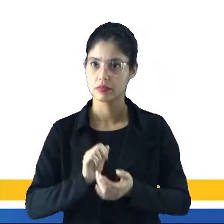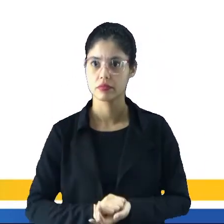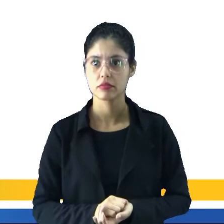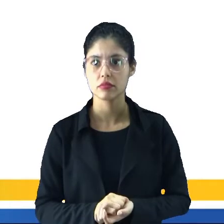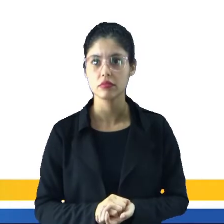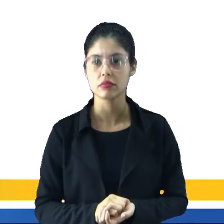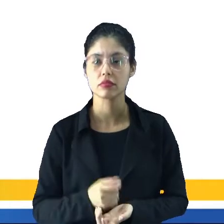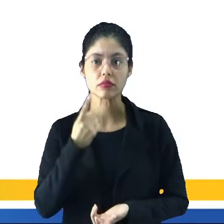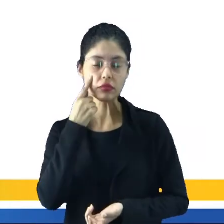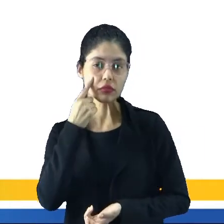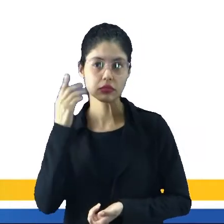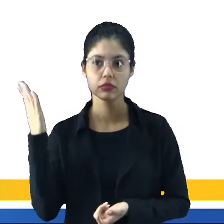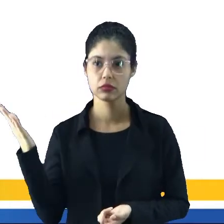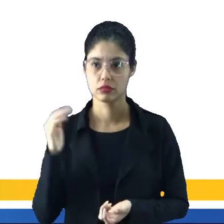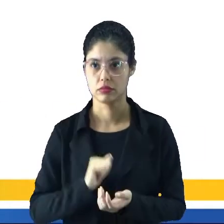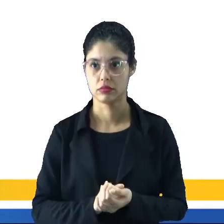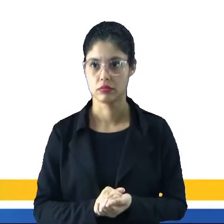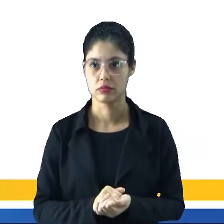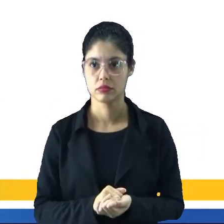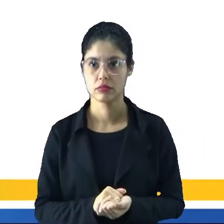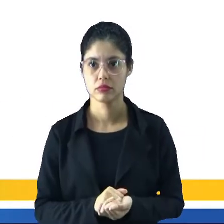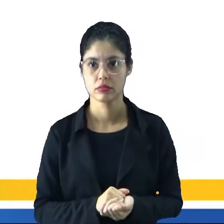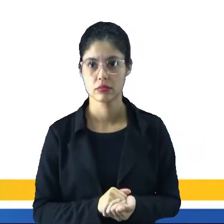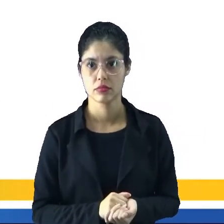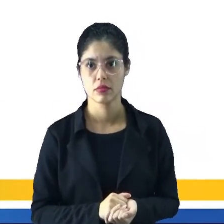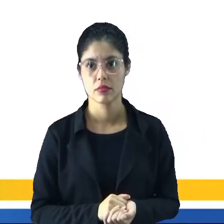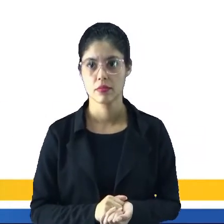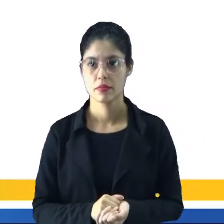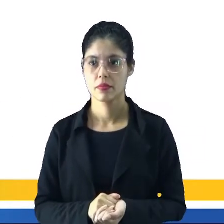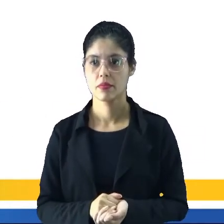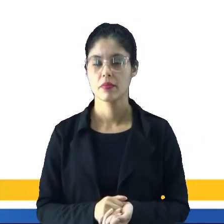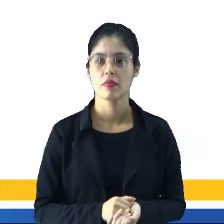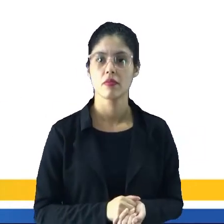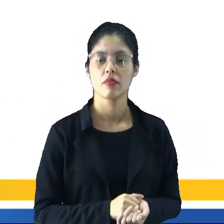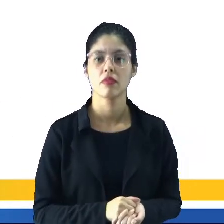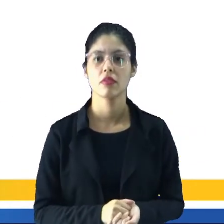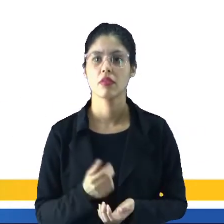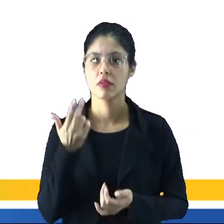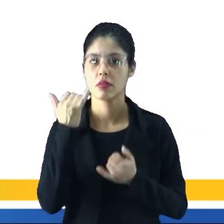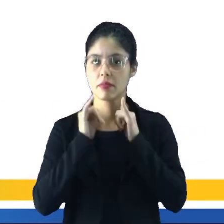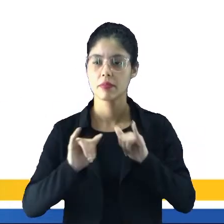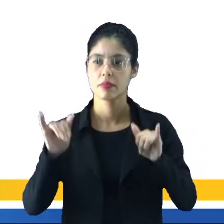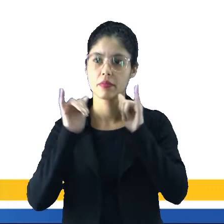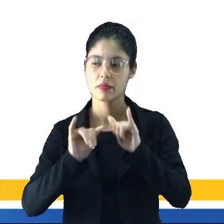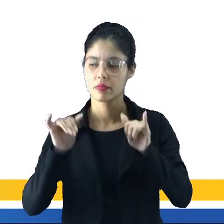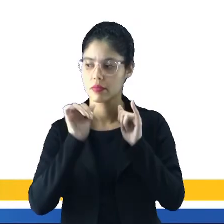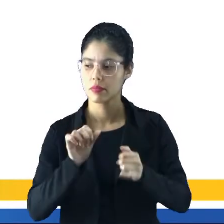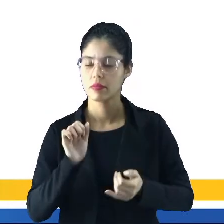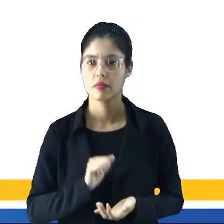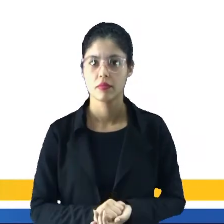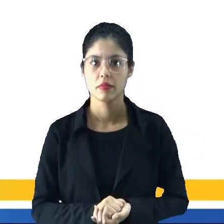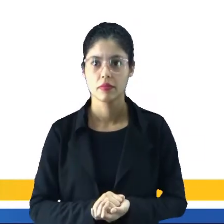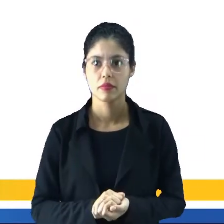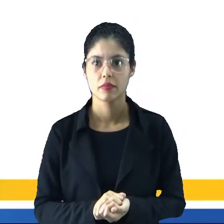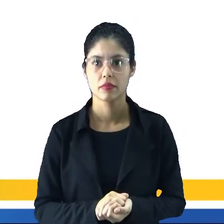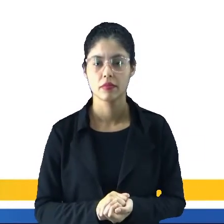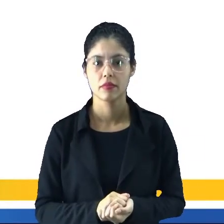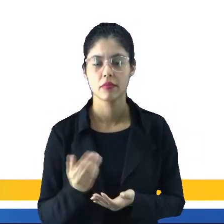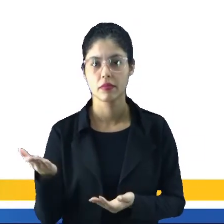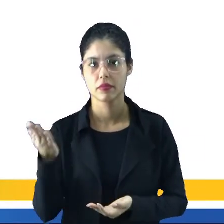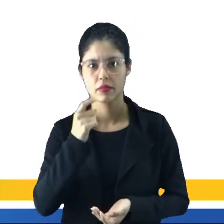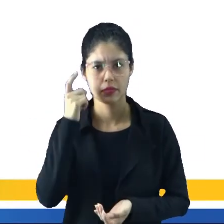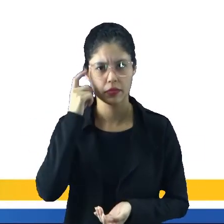palavras. Olha só a importância do conhecimento de mundo. Observem aí essa notícia.